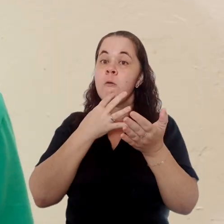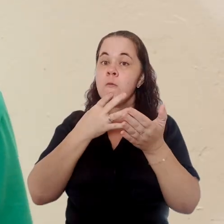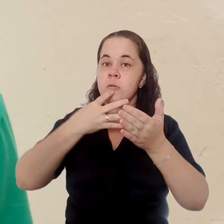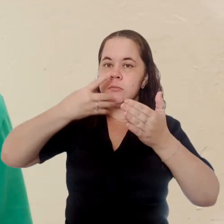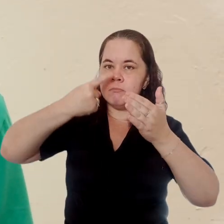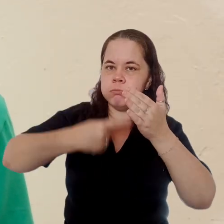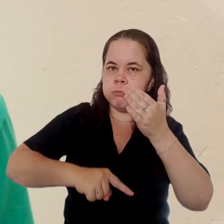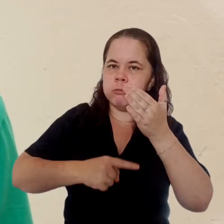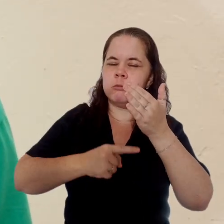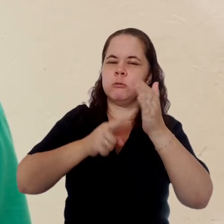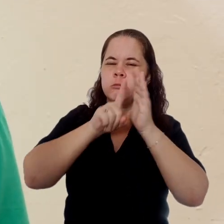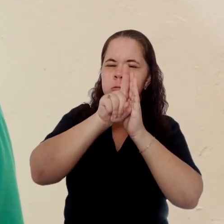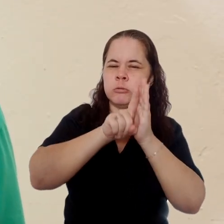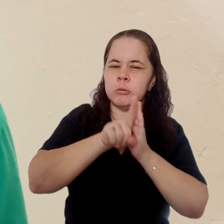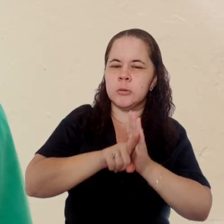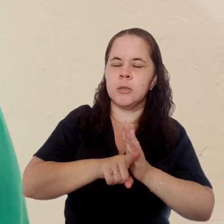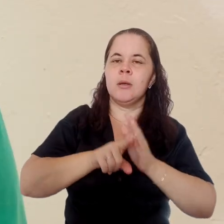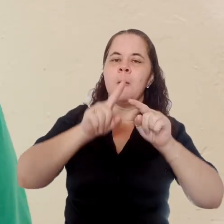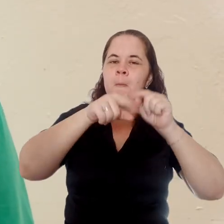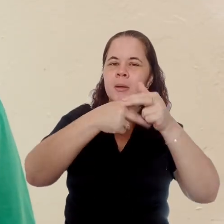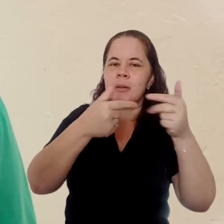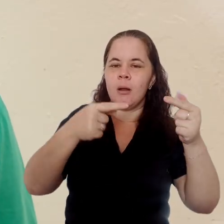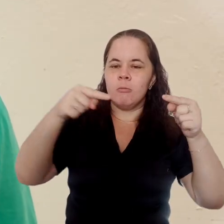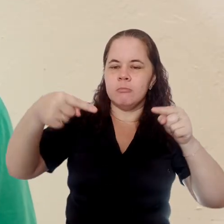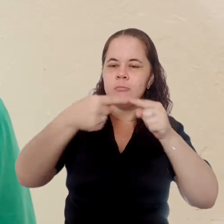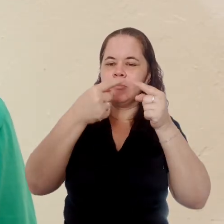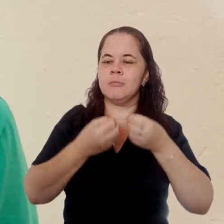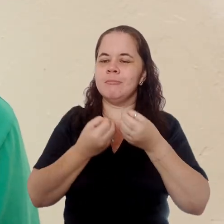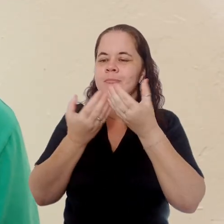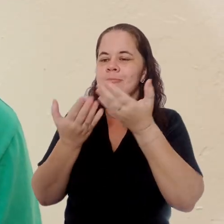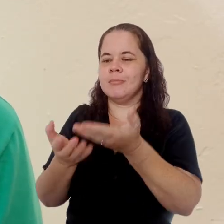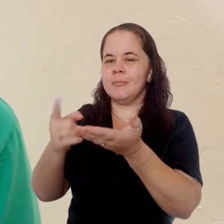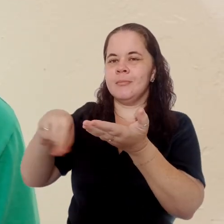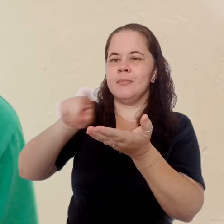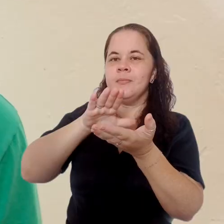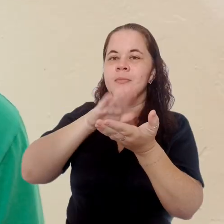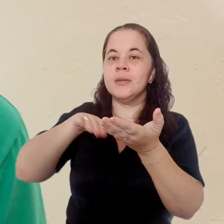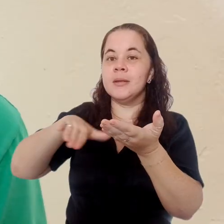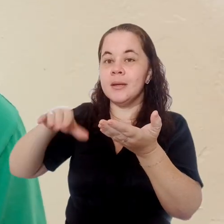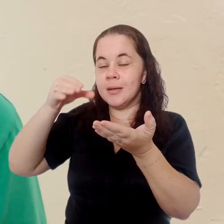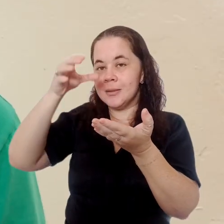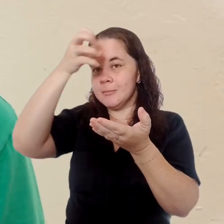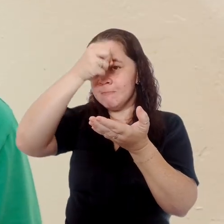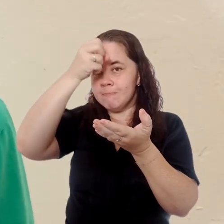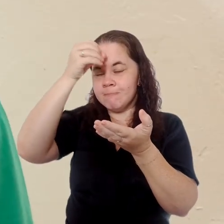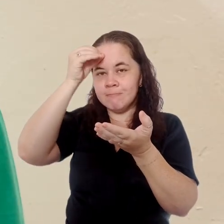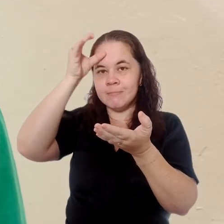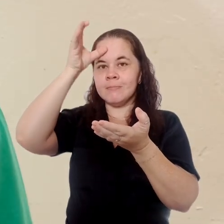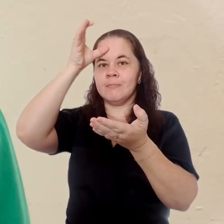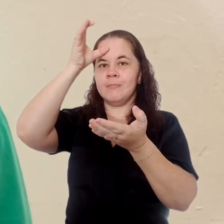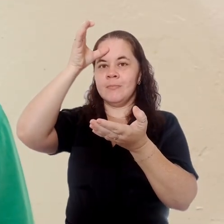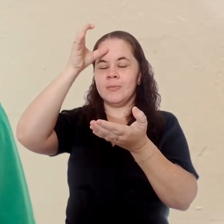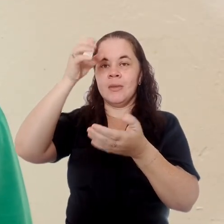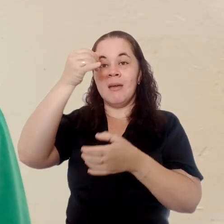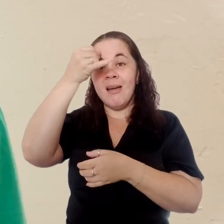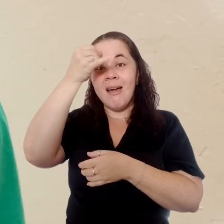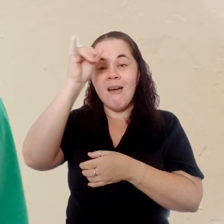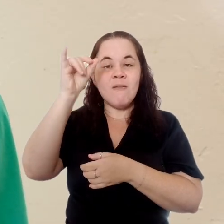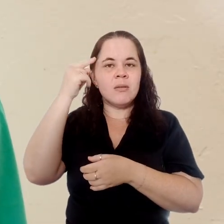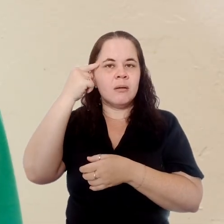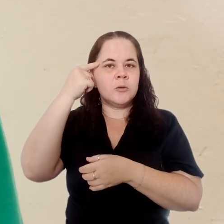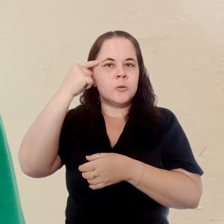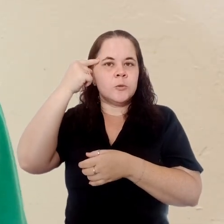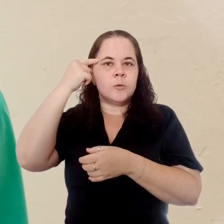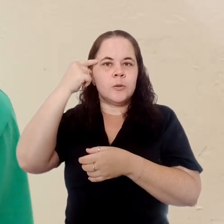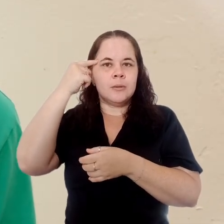apropriar dessas ferramentas para que a gente possa oferecer para as nossas crianças, claro, dentro da medida possível, para que não gere nenhum vício